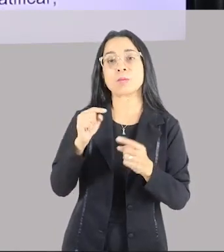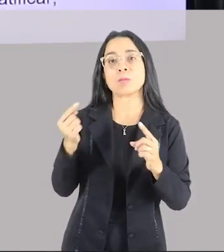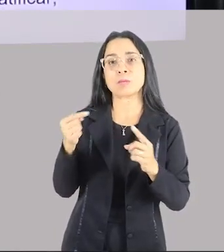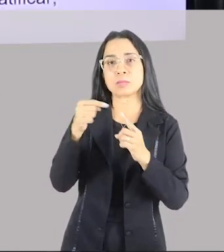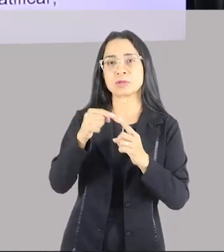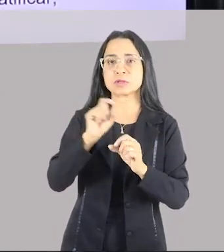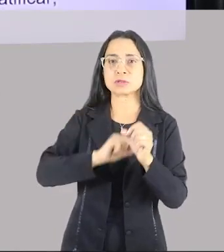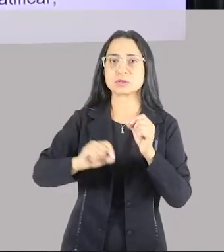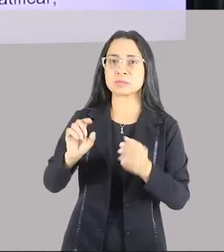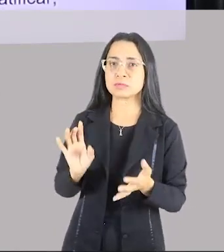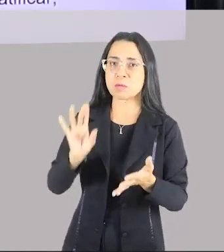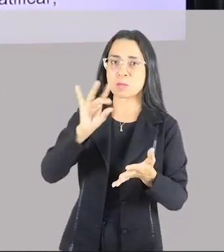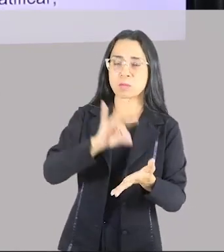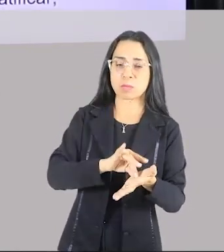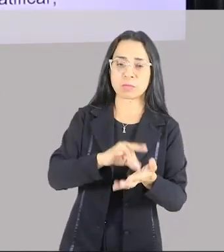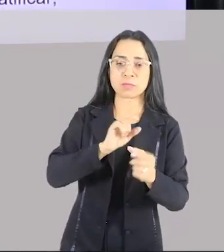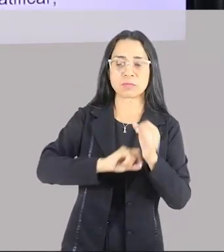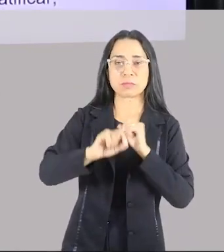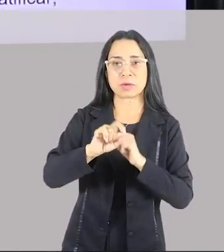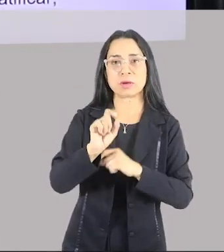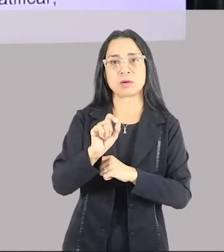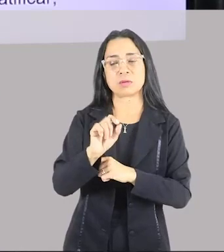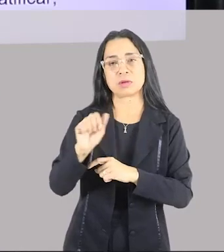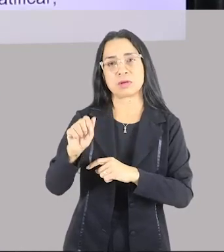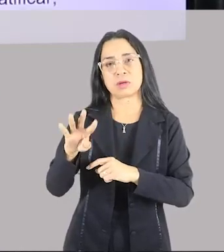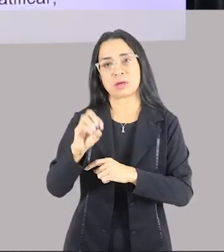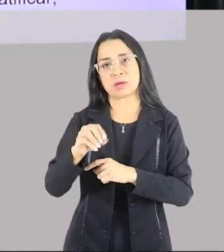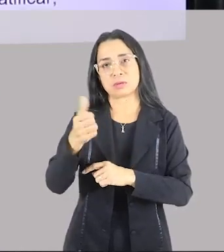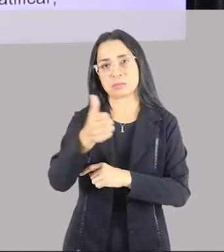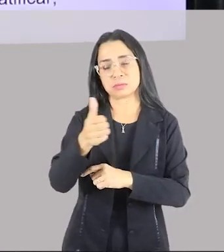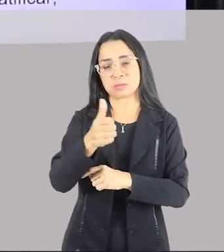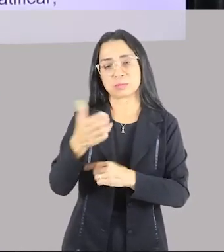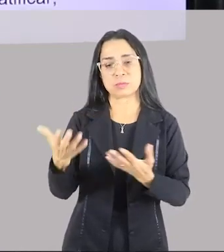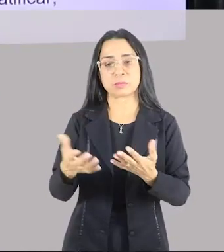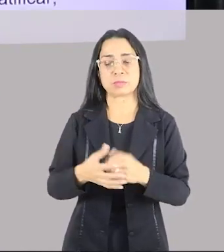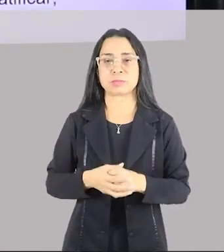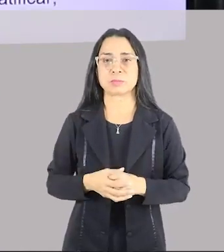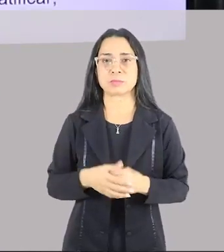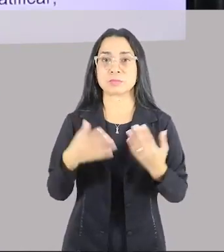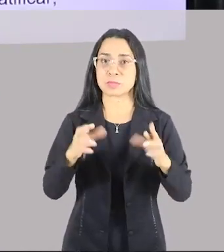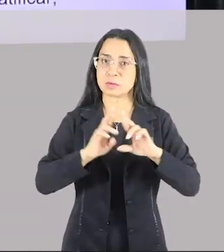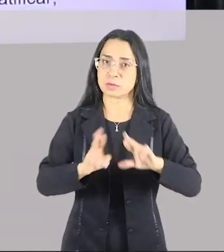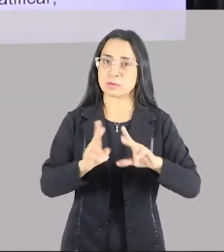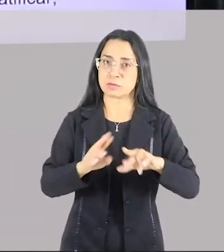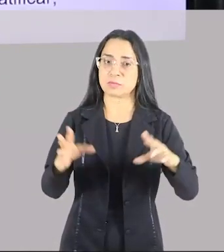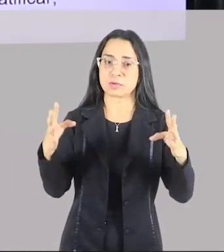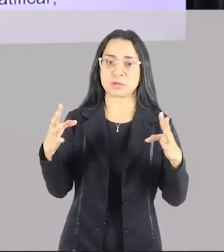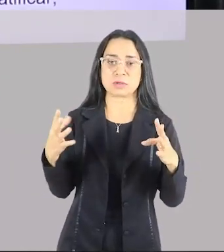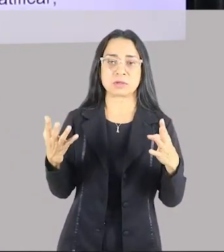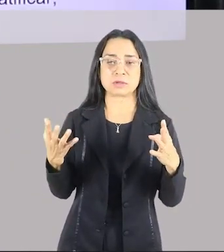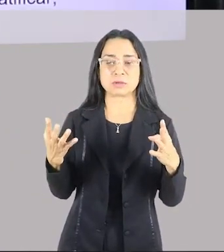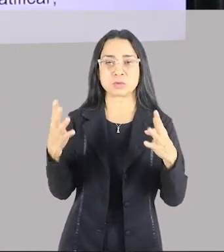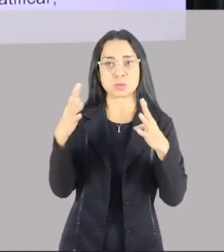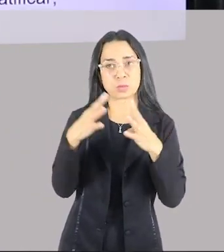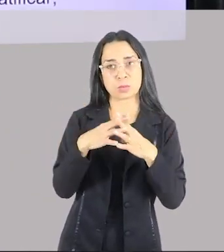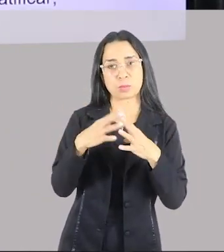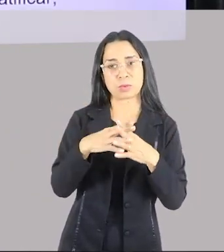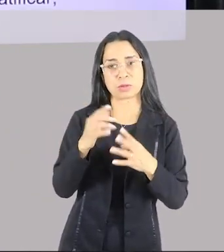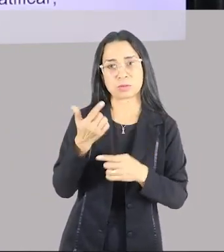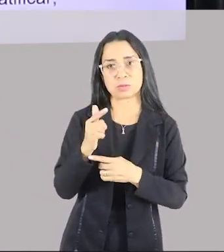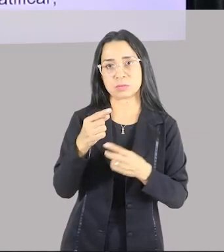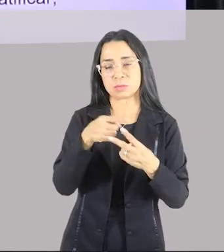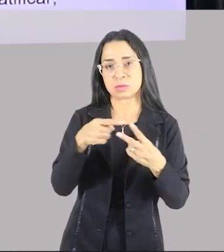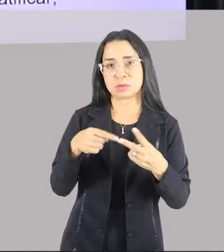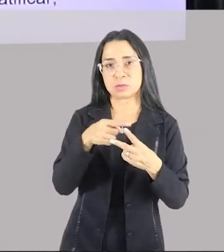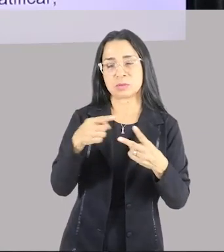para confirmar aquele ato do primeiro órgão. Nesse caso, diferente do complexo, eu não tenho dois atos